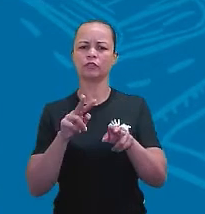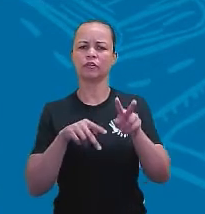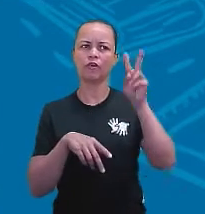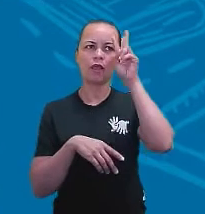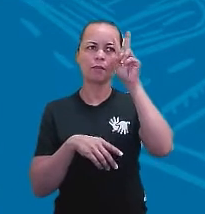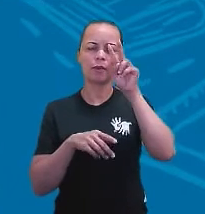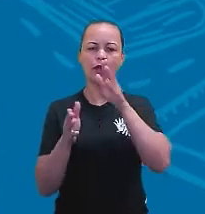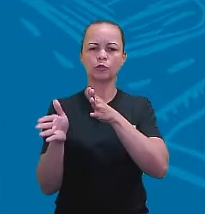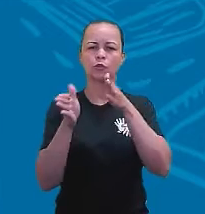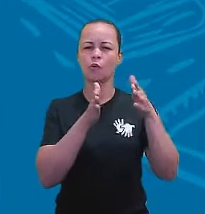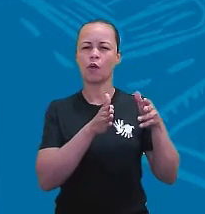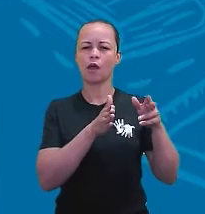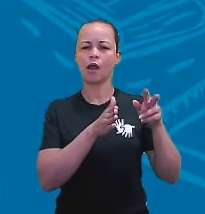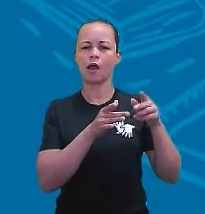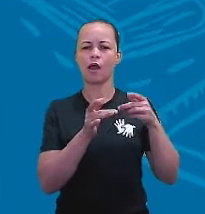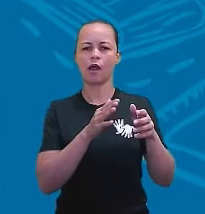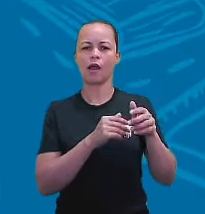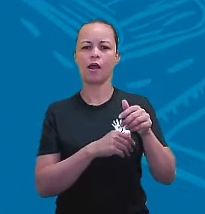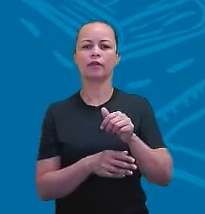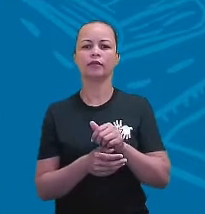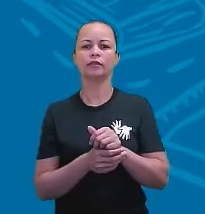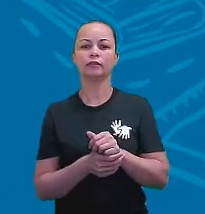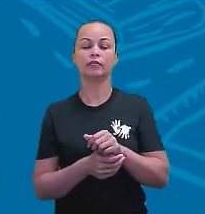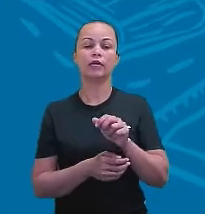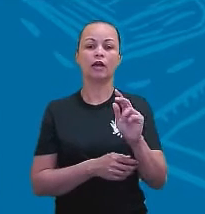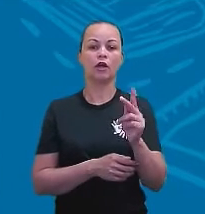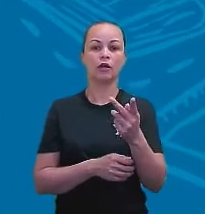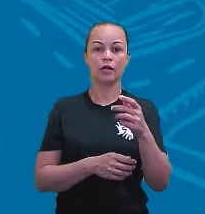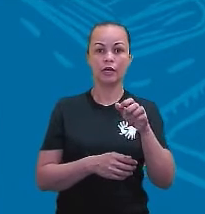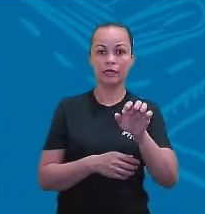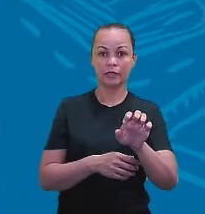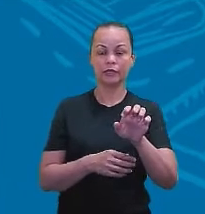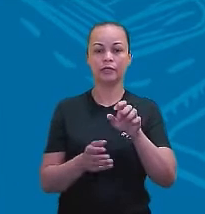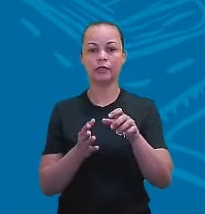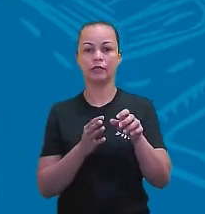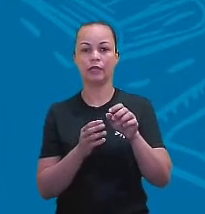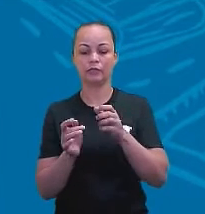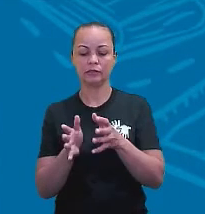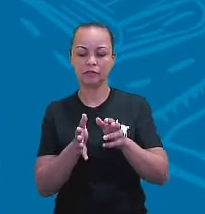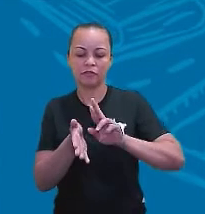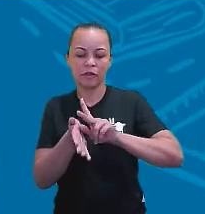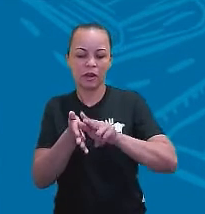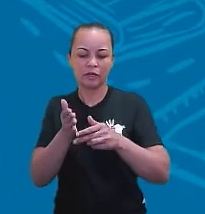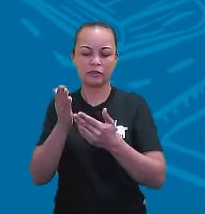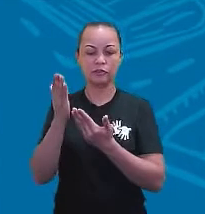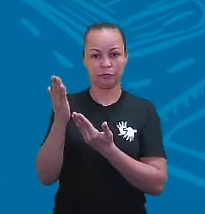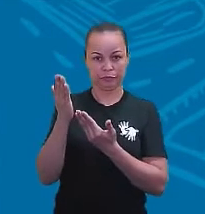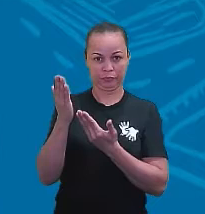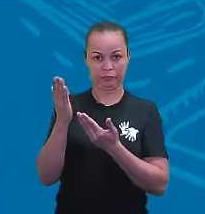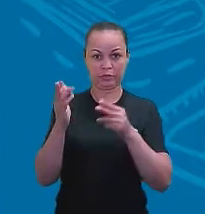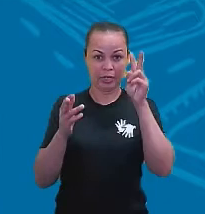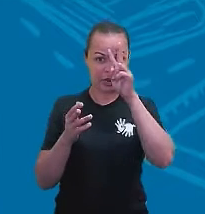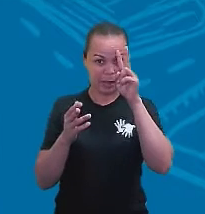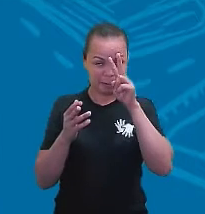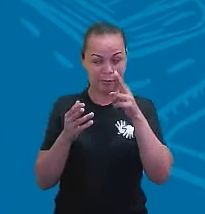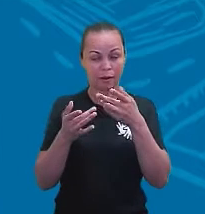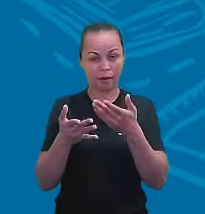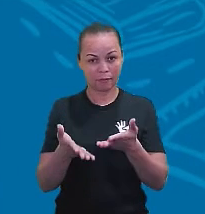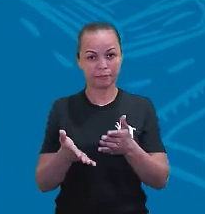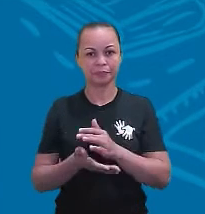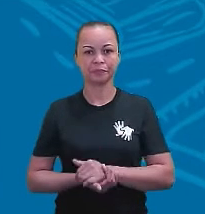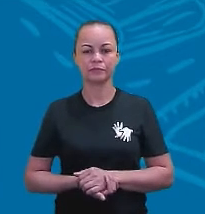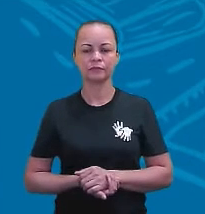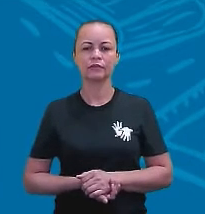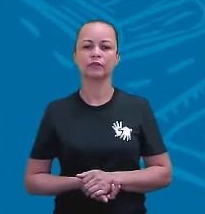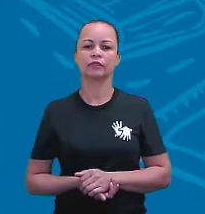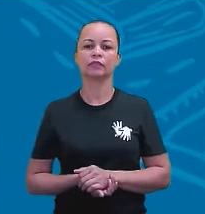quadrinho anterior. I am, he is, she is, we are, you are, certo? Então,